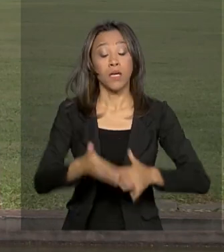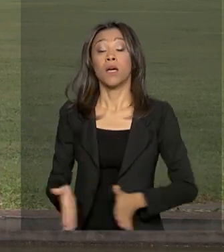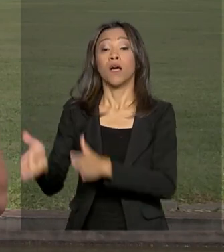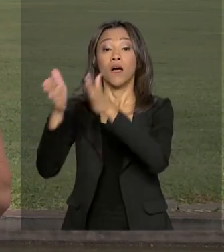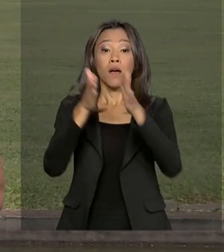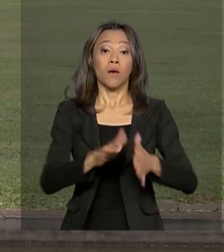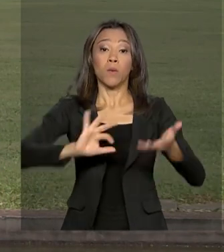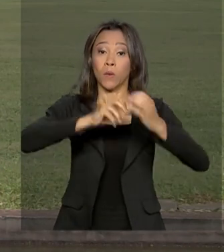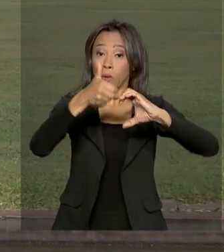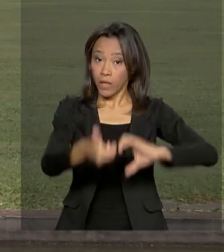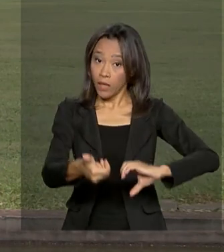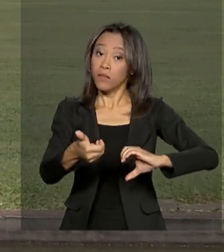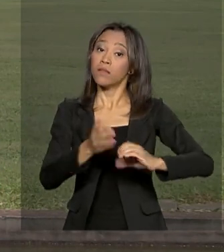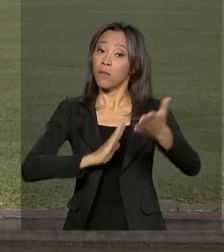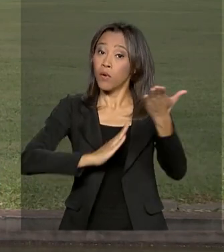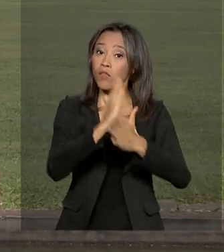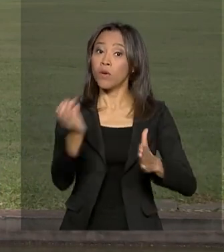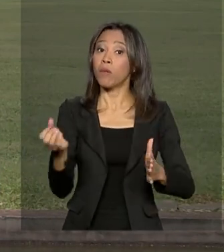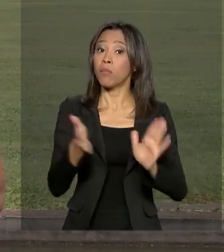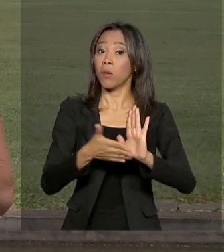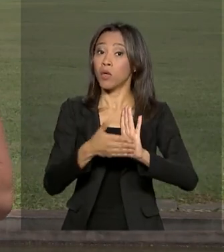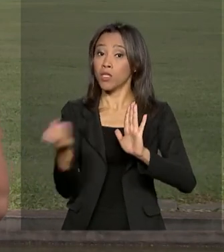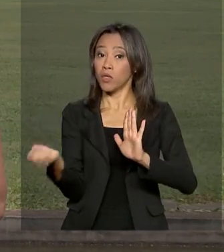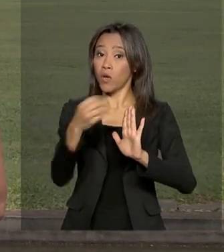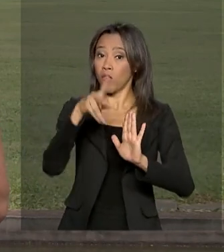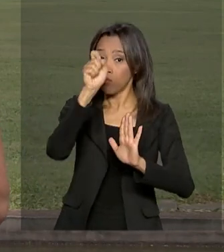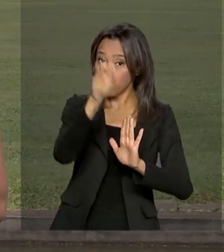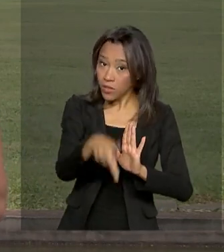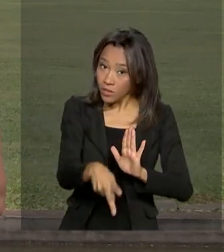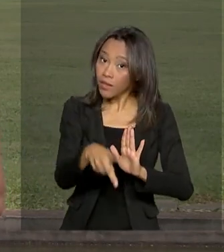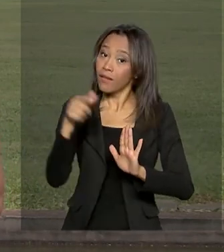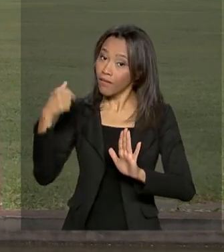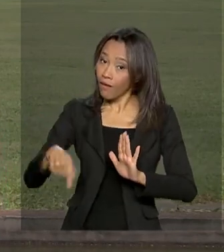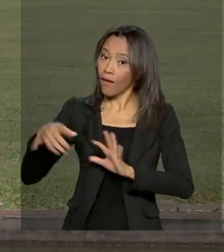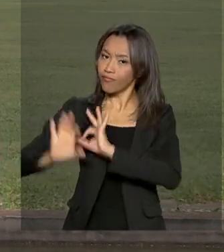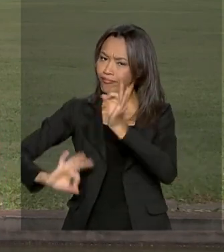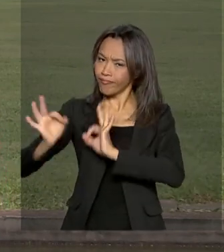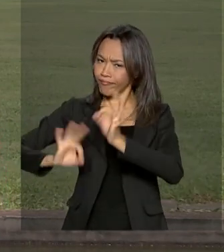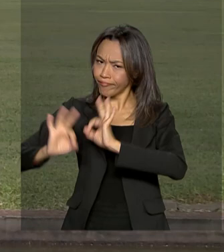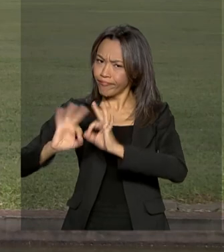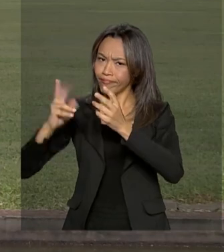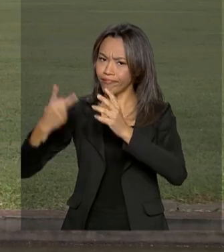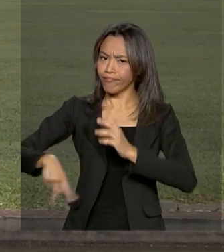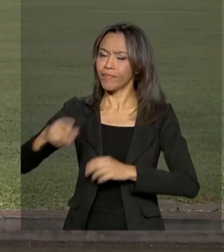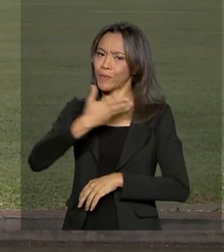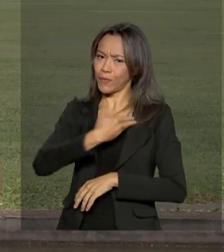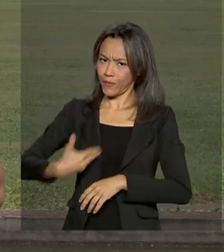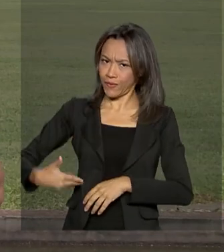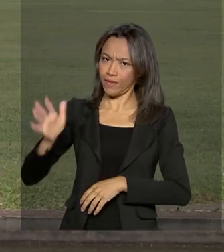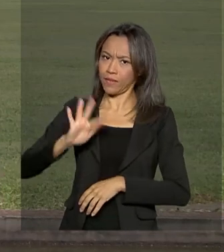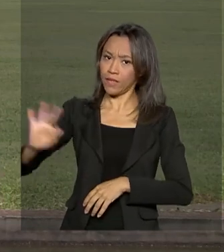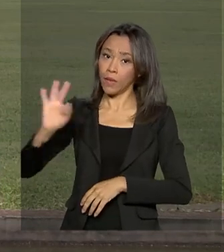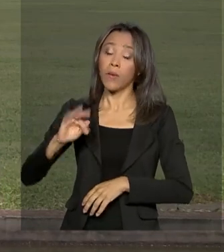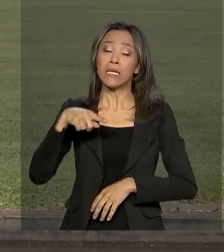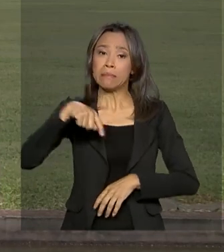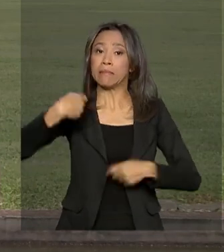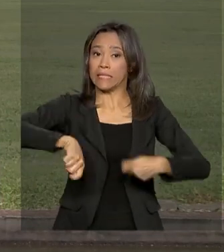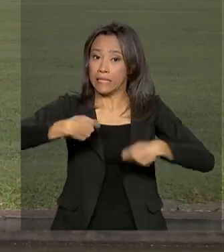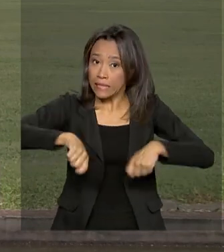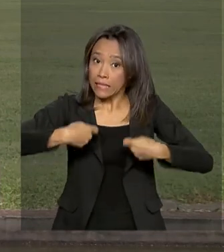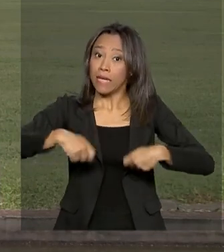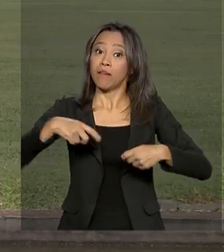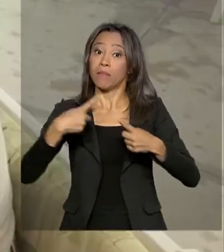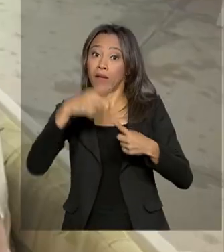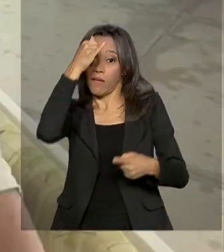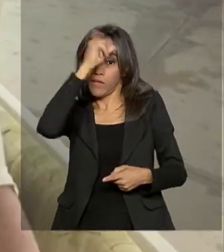aprovou o projeto da nova Previdência, que é de autoria da pasta. A medida, segundo o presidente, era necessária para evitar